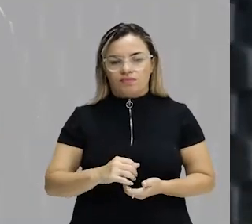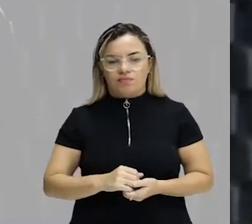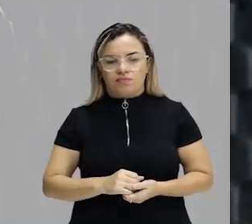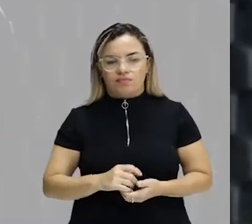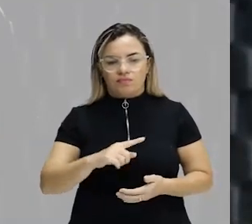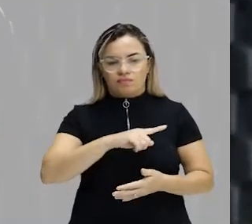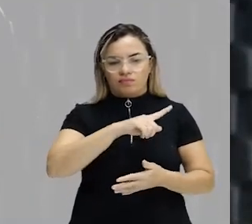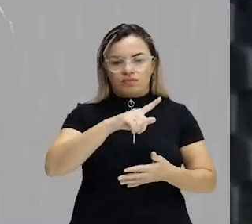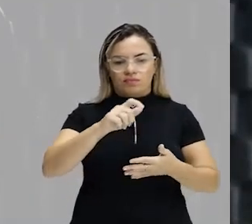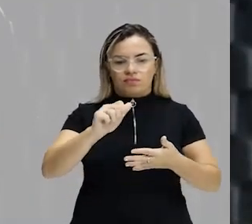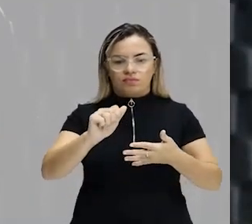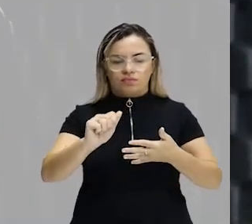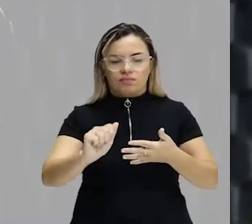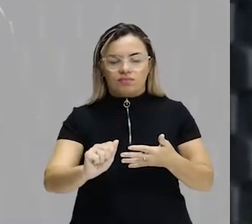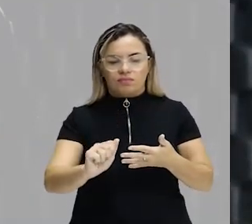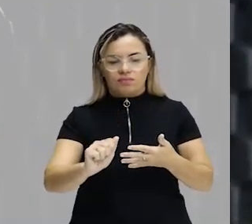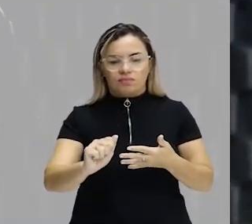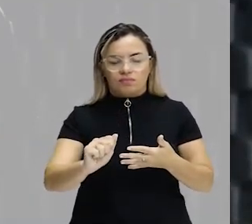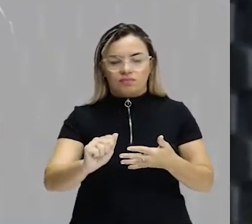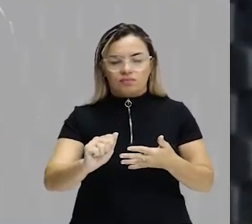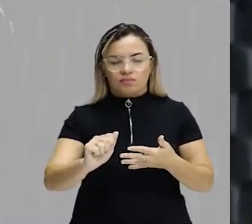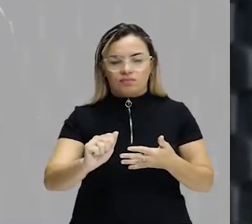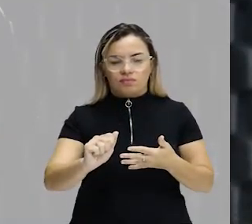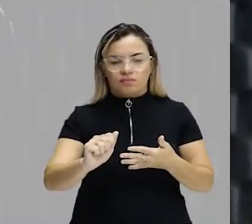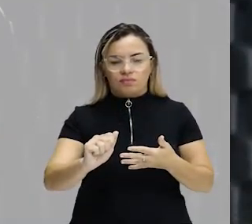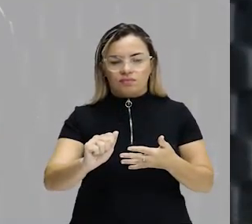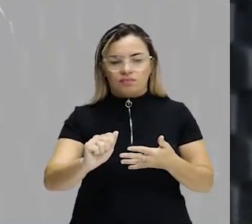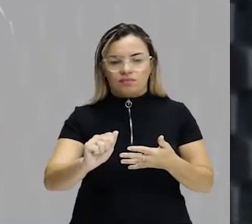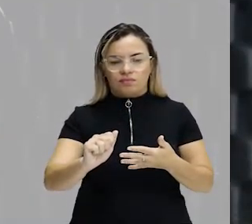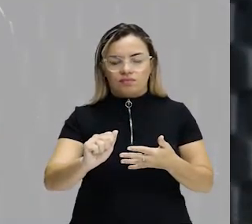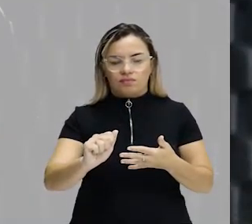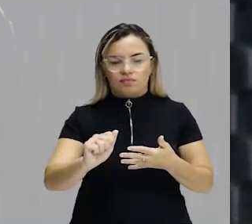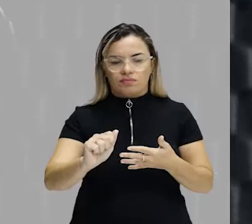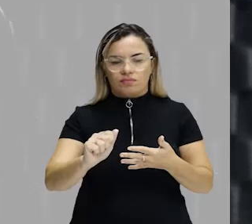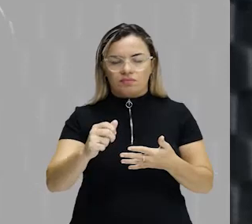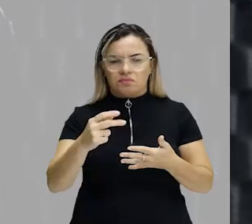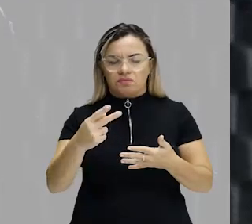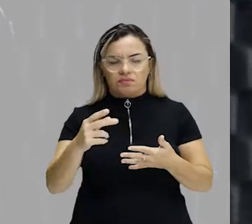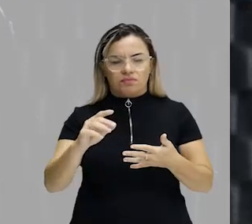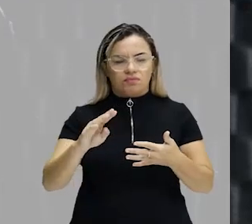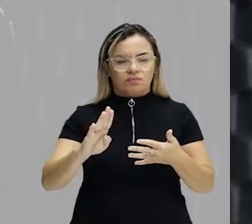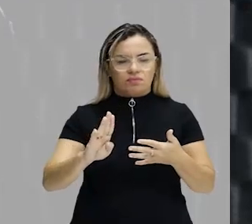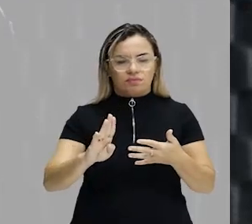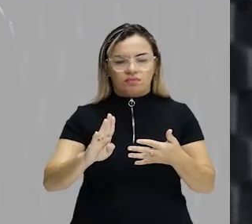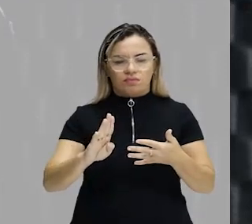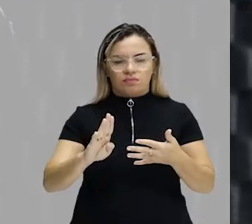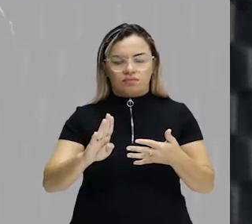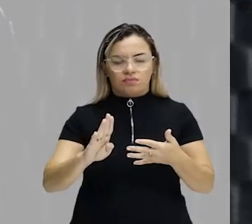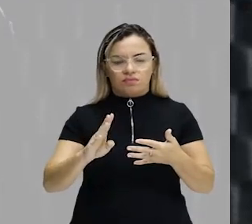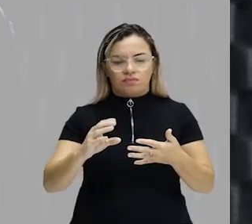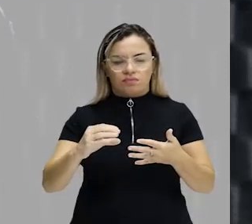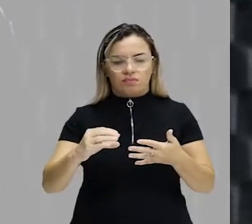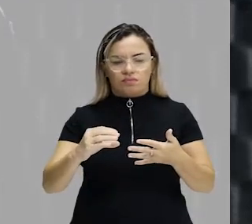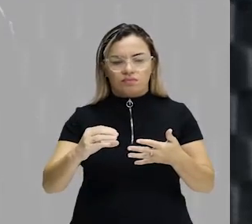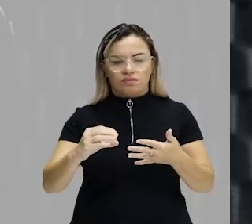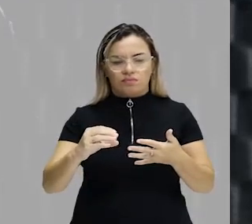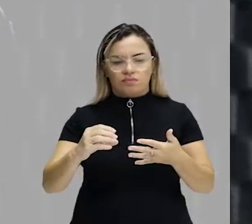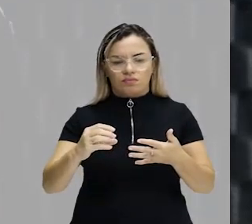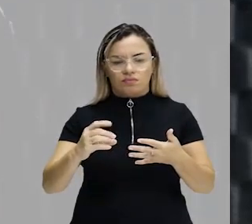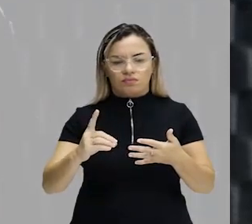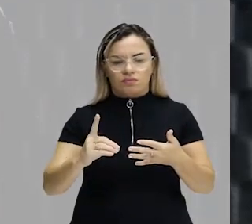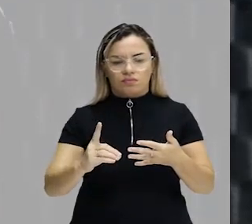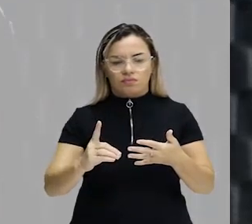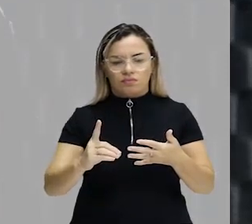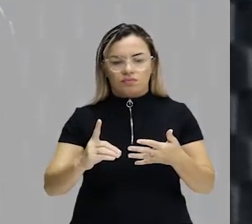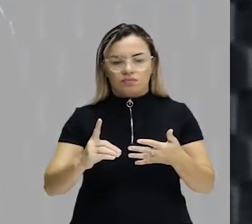introduzem oração. Só uma delas? Só apenas duas? Só três? Só quatro? Três de novo